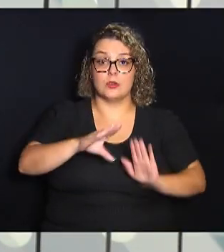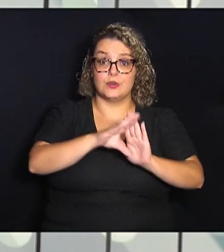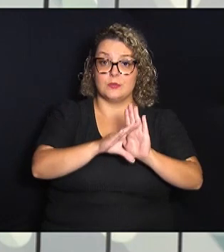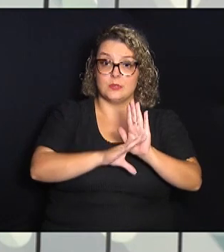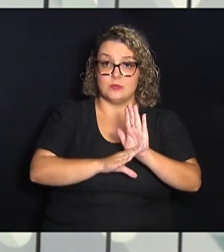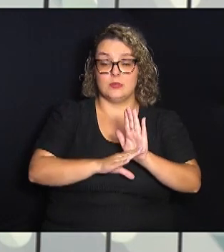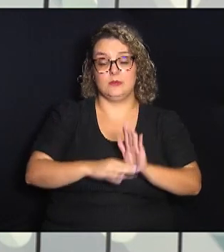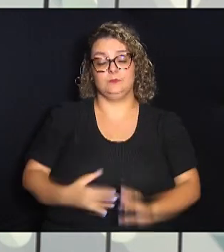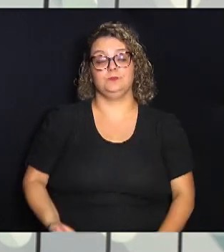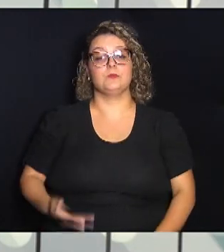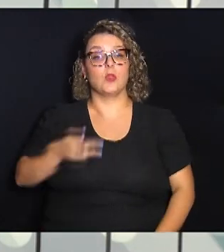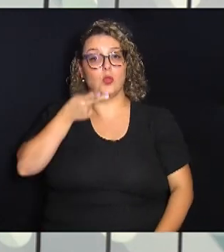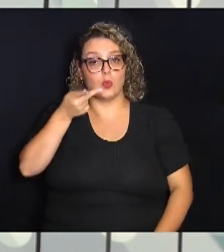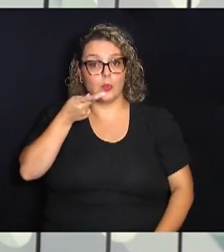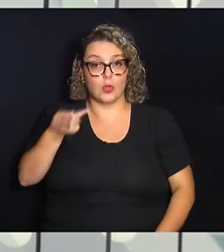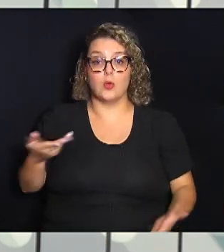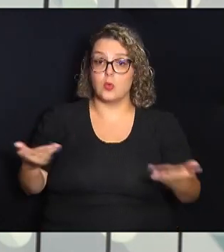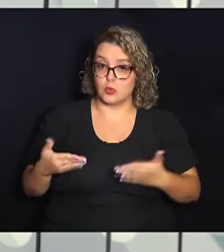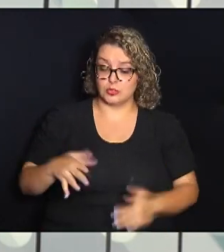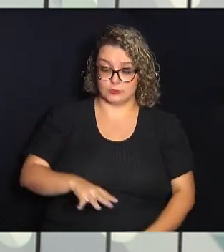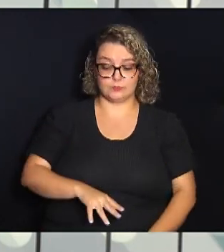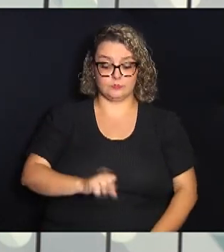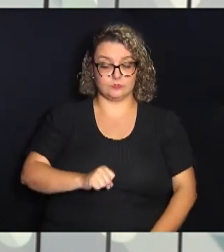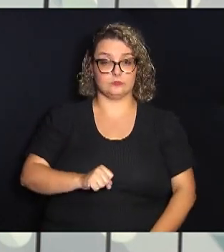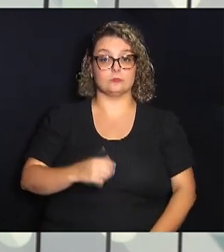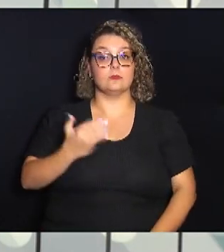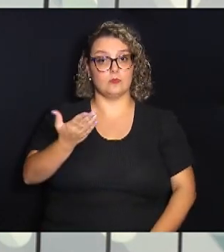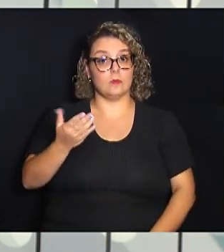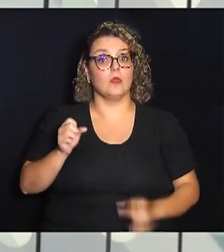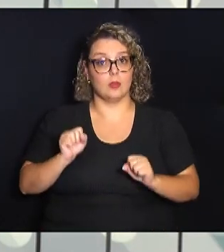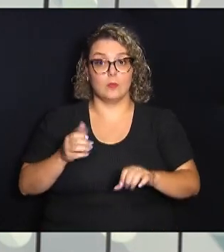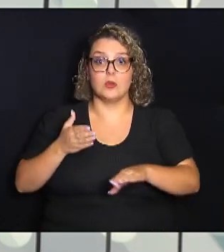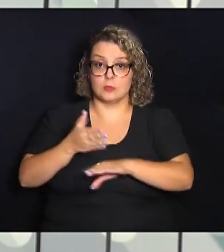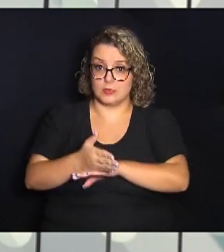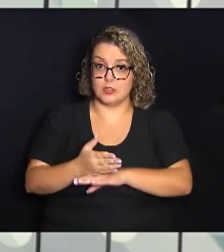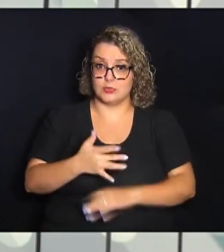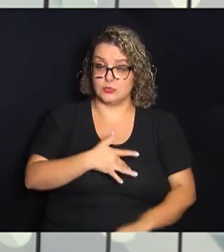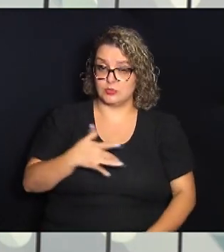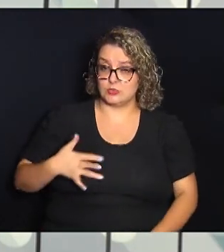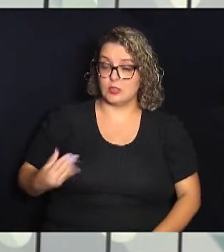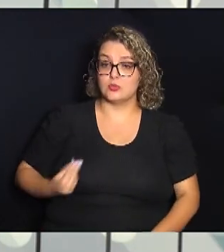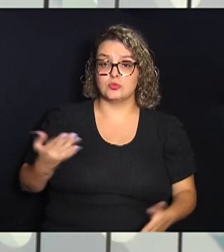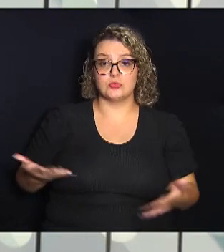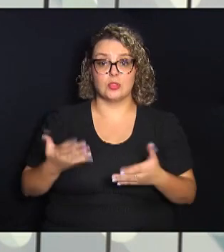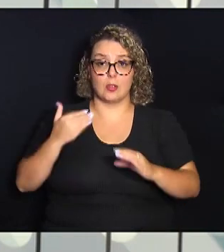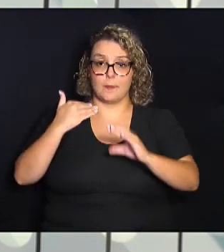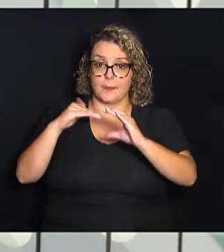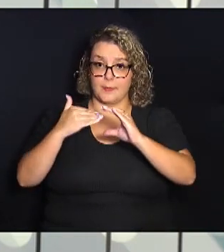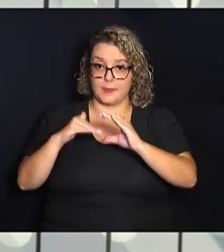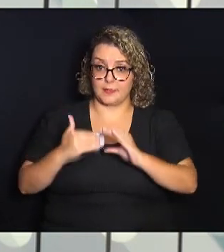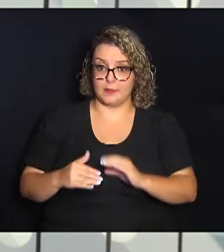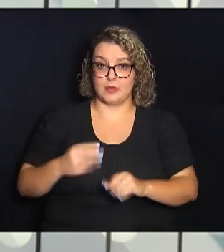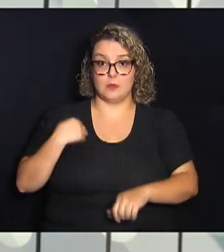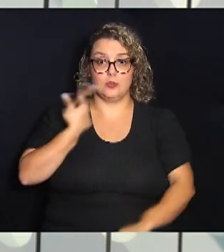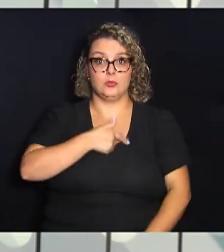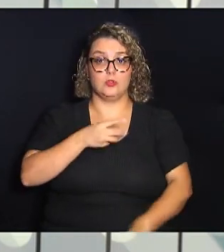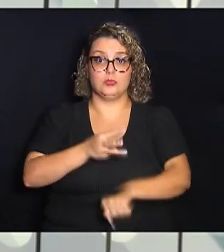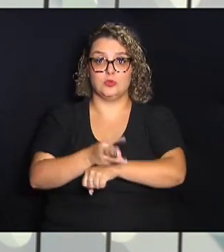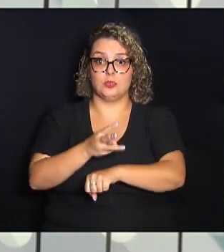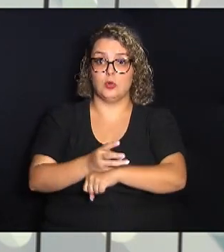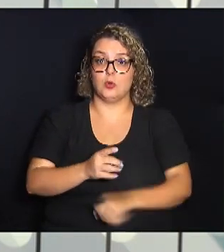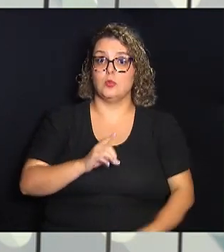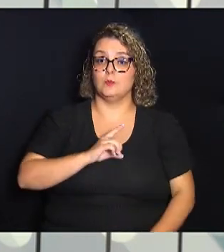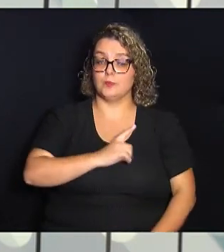a menopausa. Inclusive, você pode participar do Saúde é Vida mandando perguntas para o nosso WhatsApp. O DDD